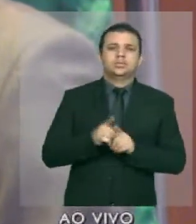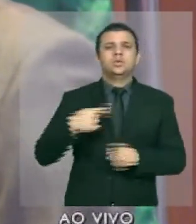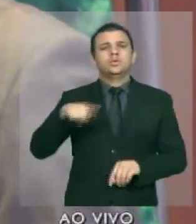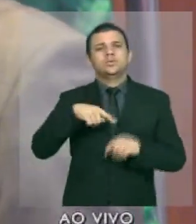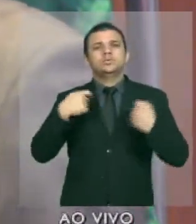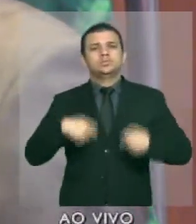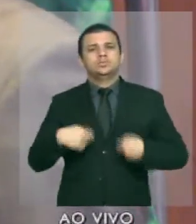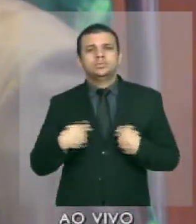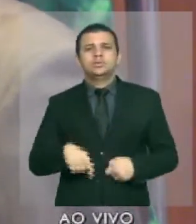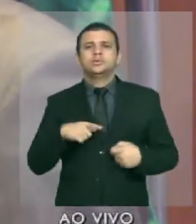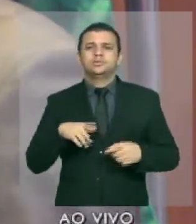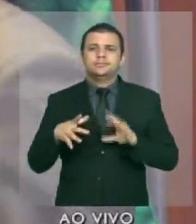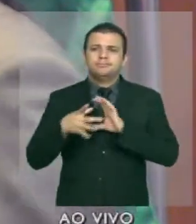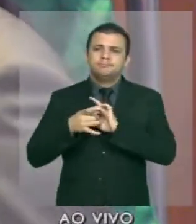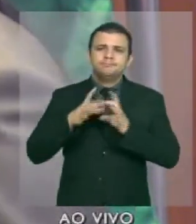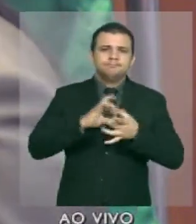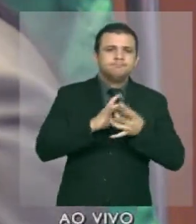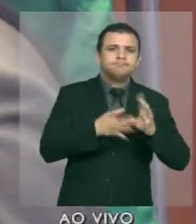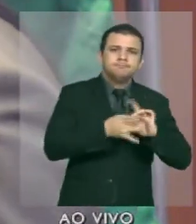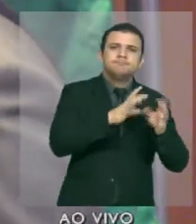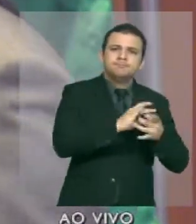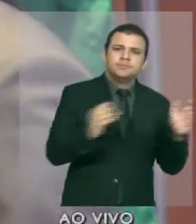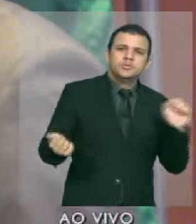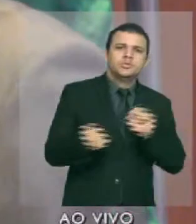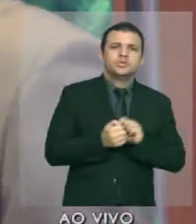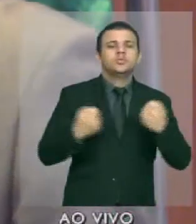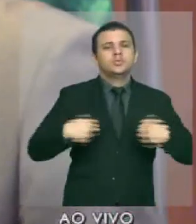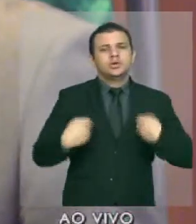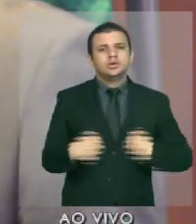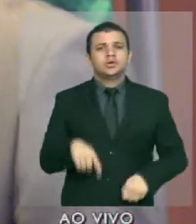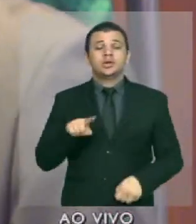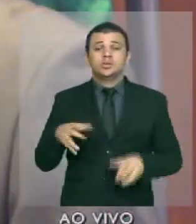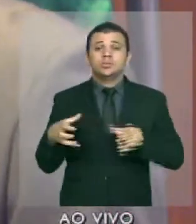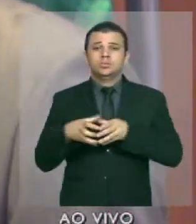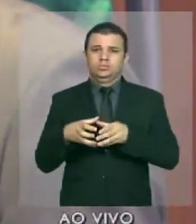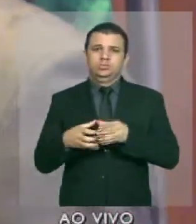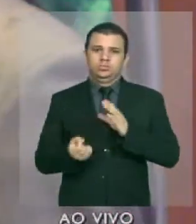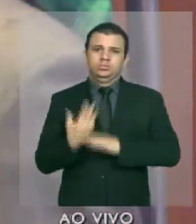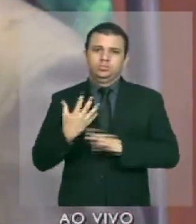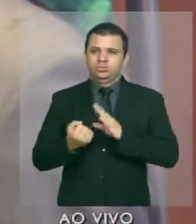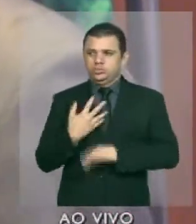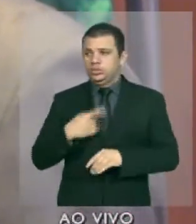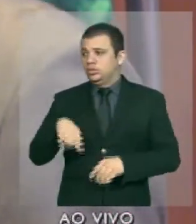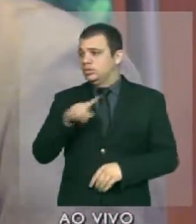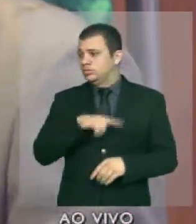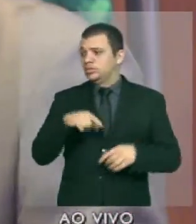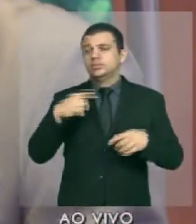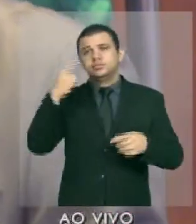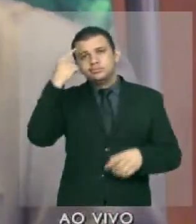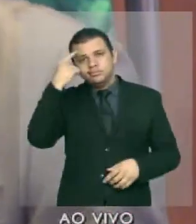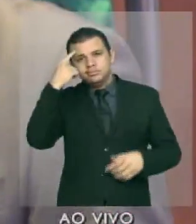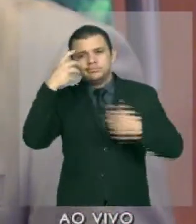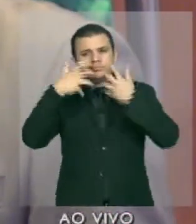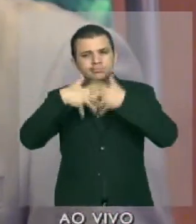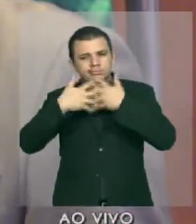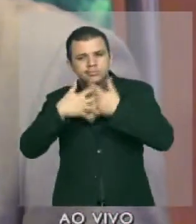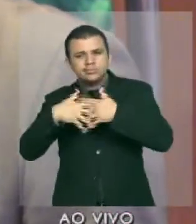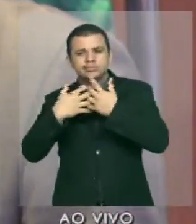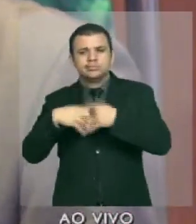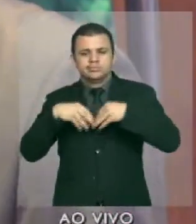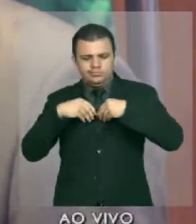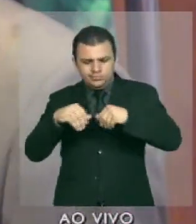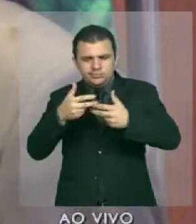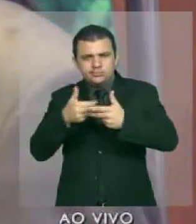desse processo é uma cadeia produtiva nós estamos pensando tanto na questão das terras para